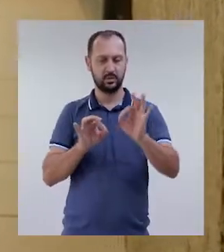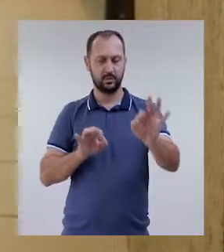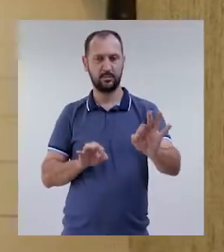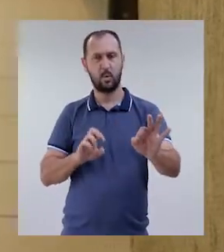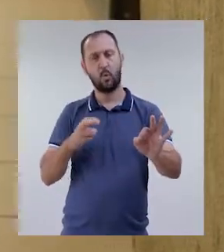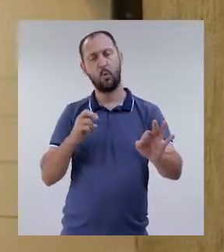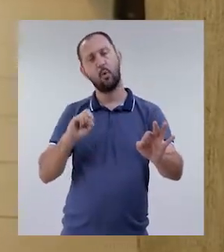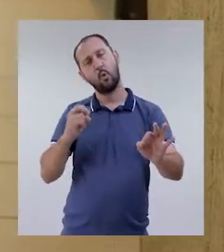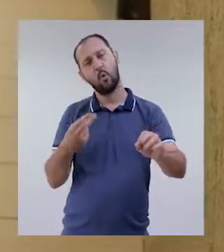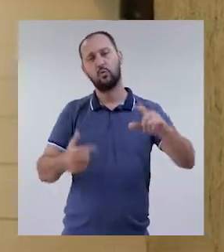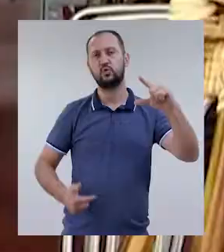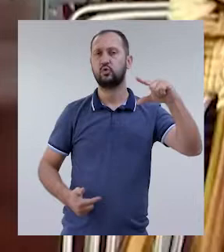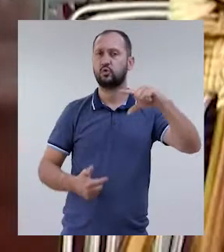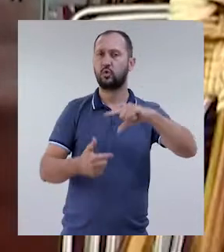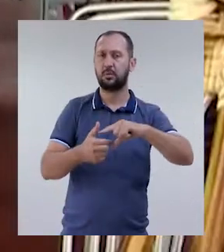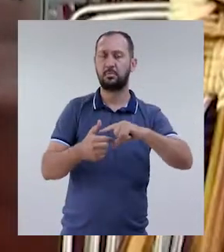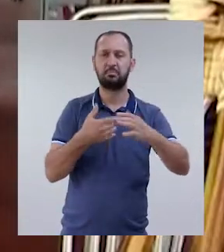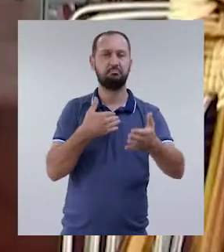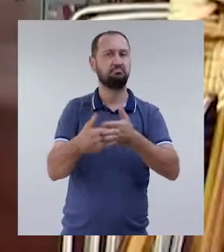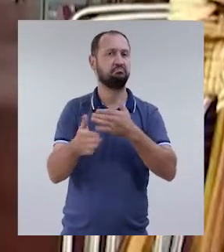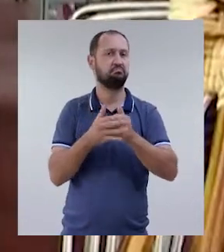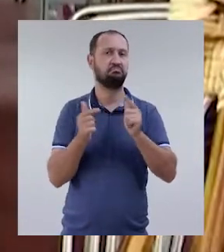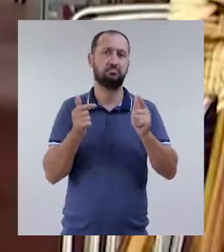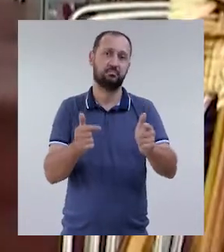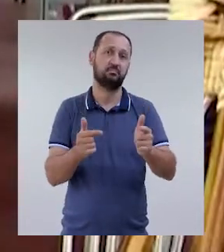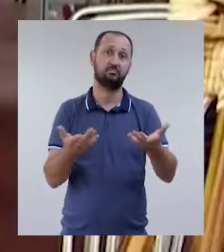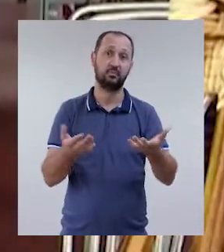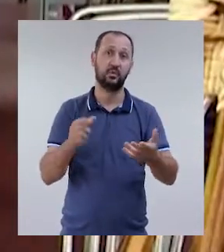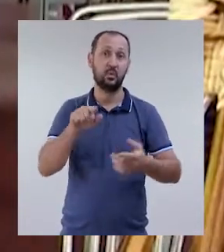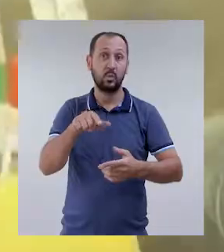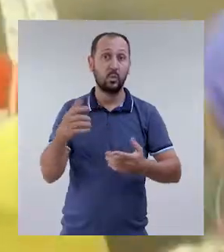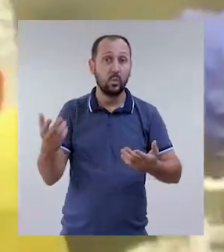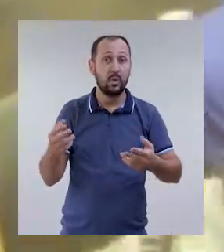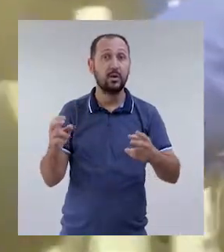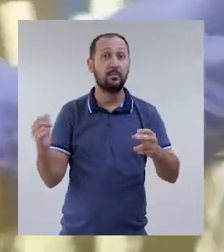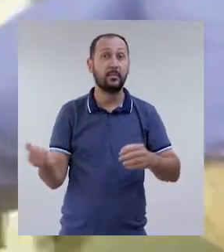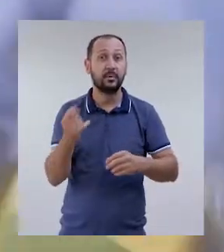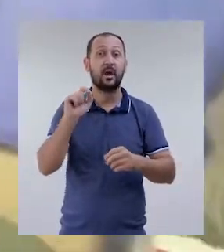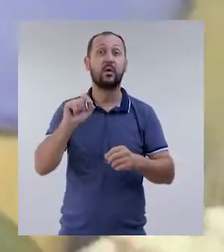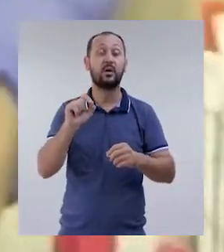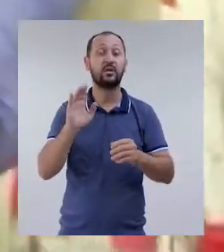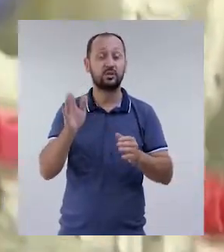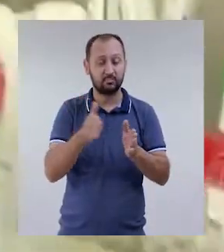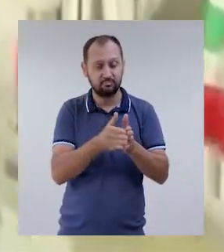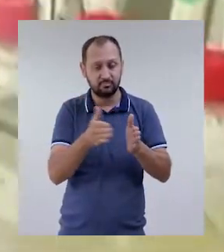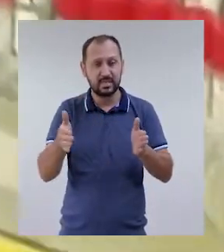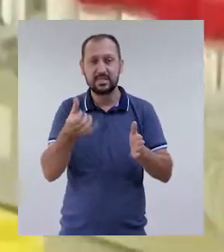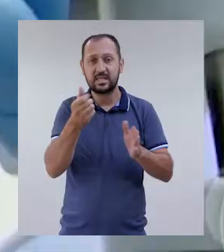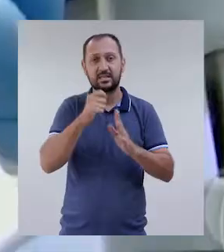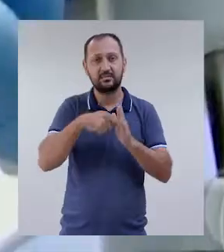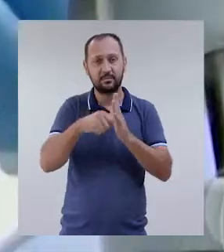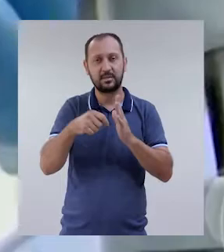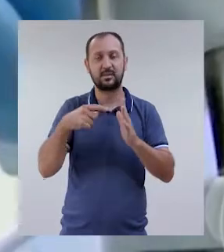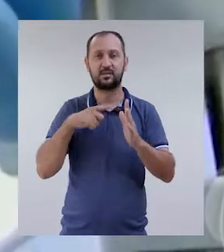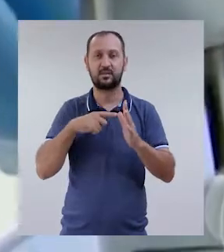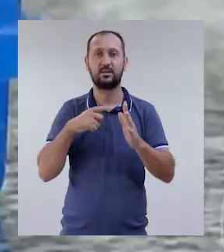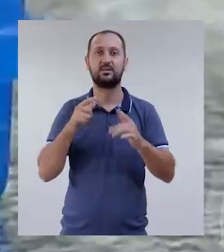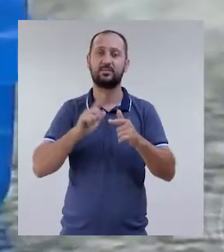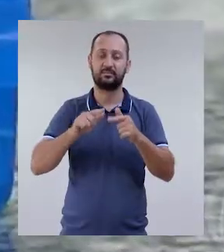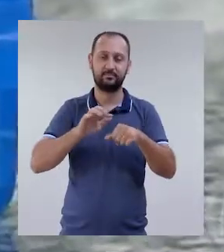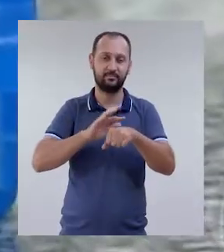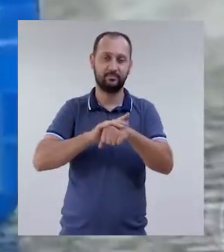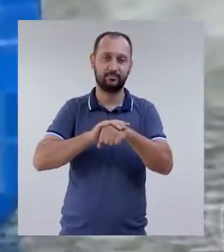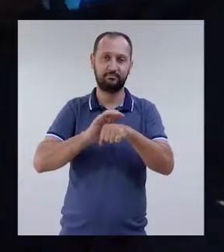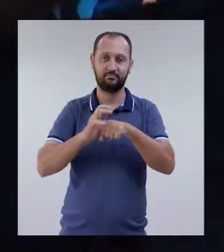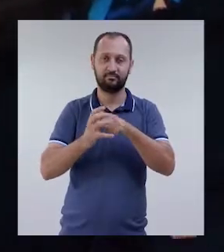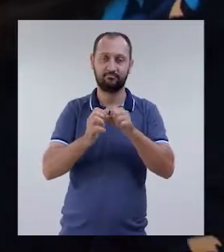Distanciamento ou isolamento social, quarentena, chame como quiser. O fato é que estamos há 6 meses convivendo com a pandemia do Covid-19, o